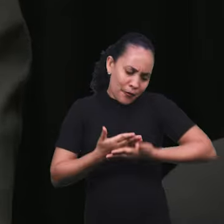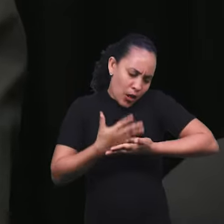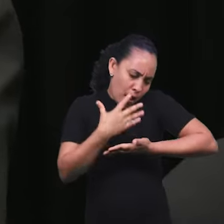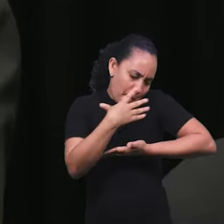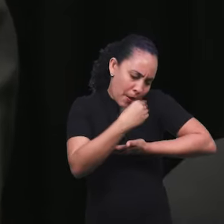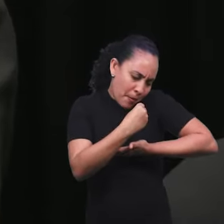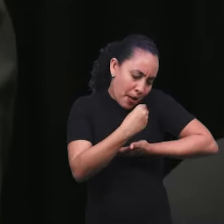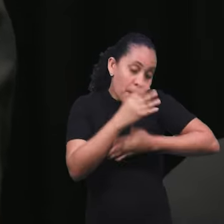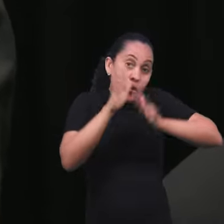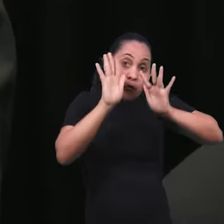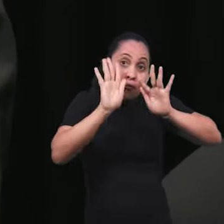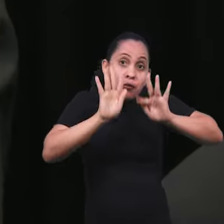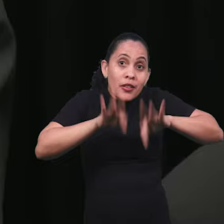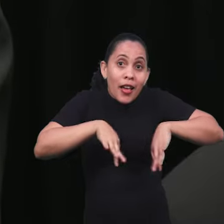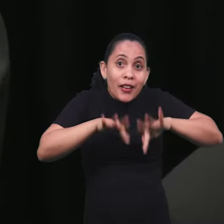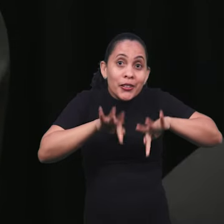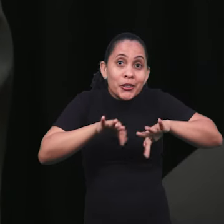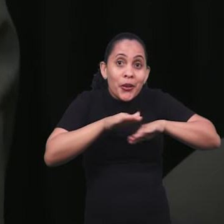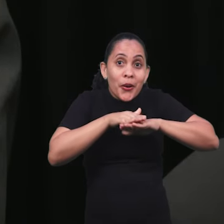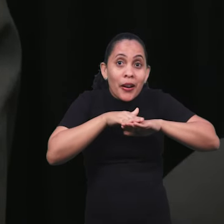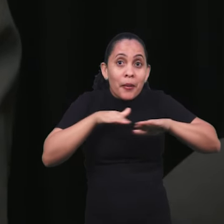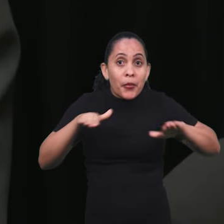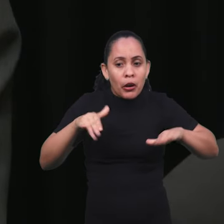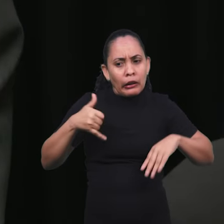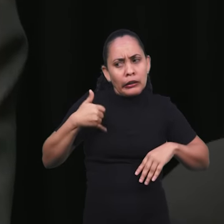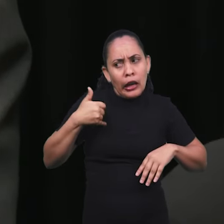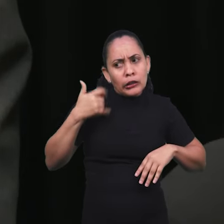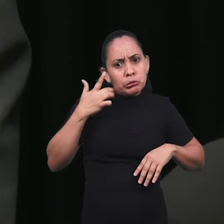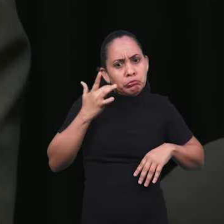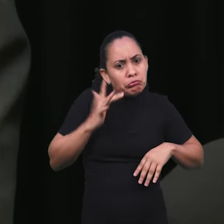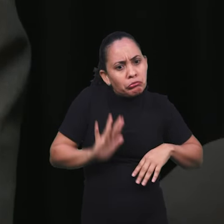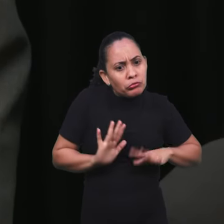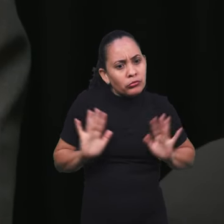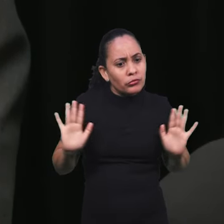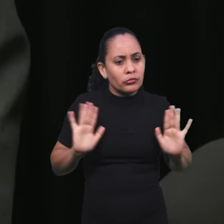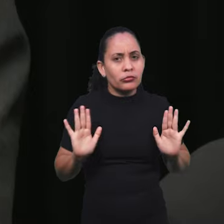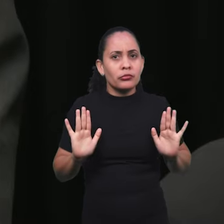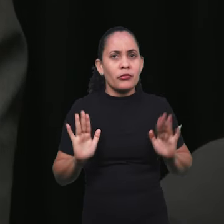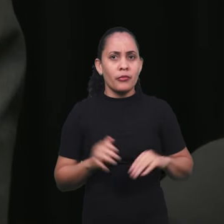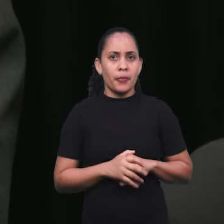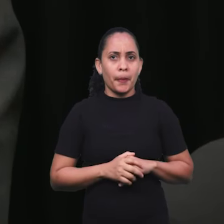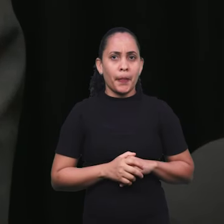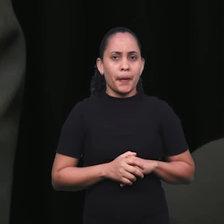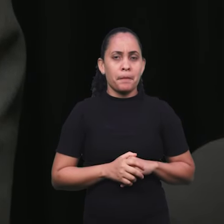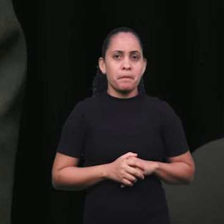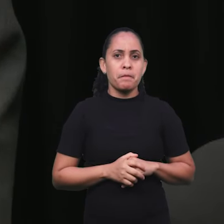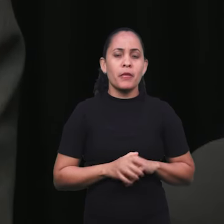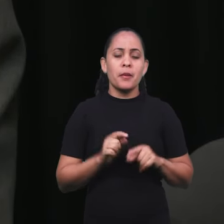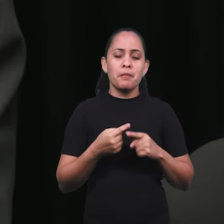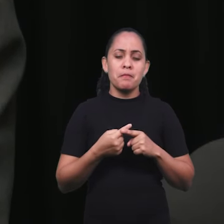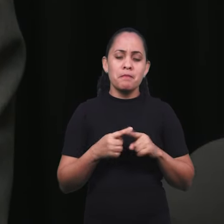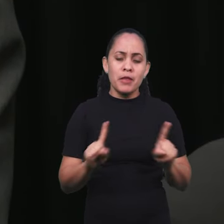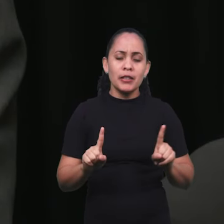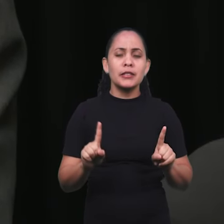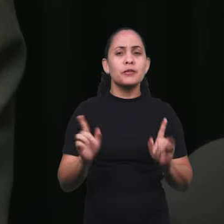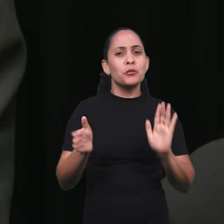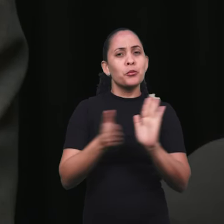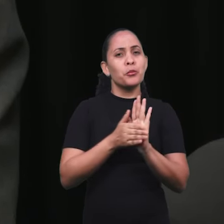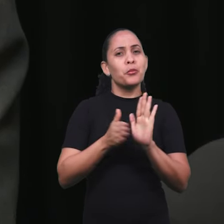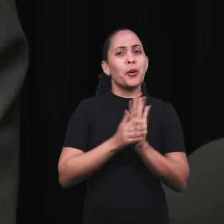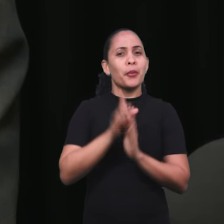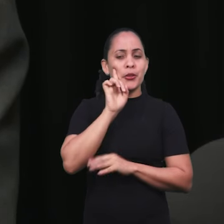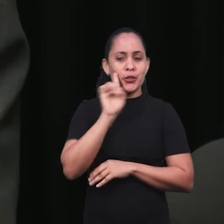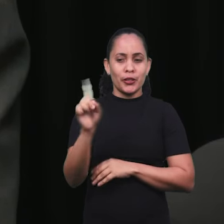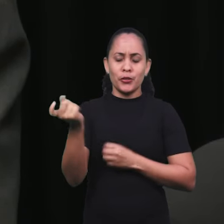criança desmamada, um ano e meio, 2, a gente não sabemos, e volta para cá chorando, mas estava dentro de um propósito